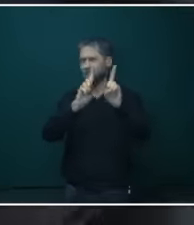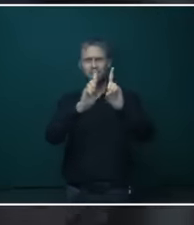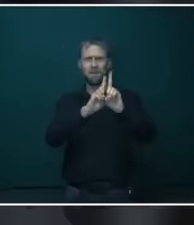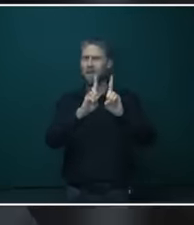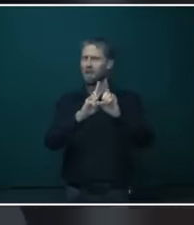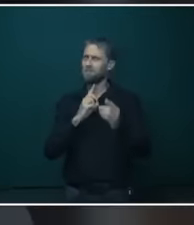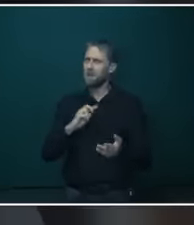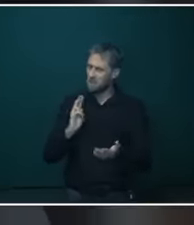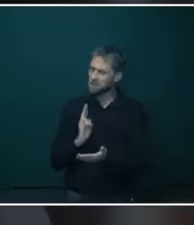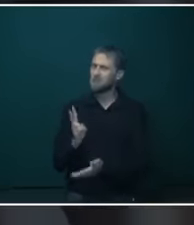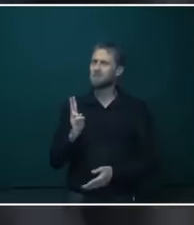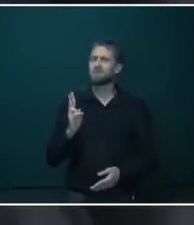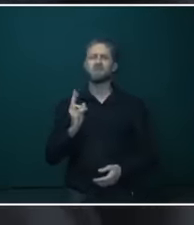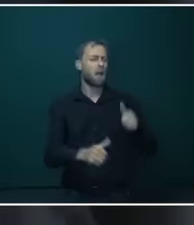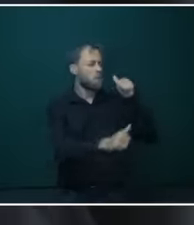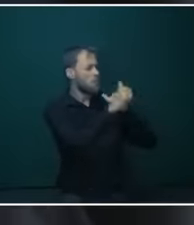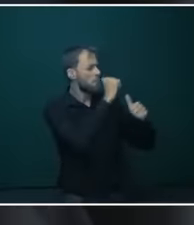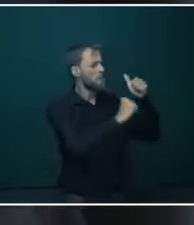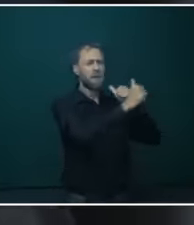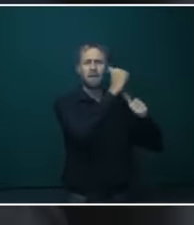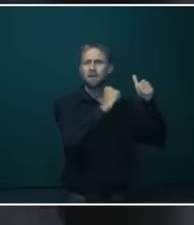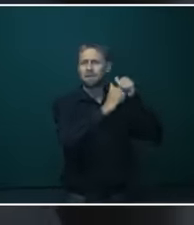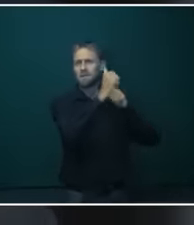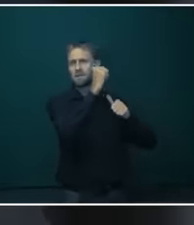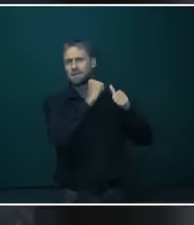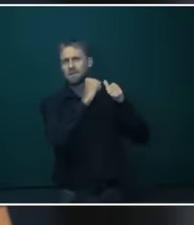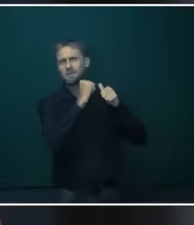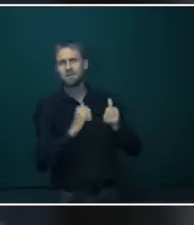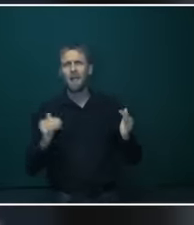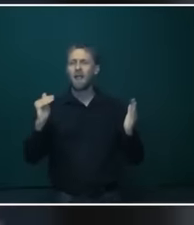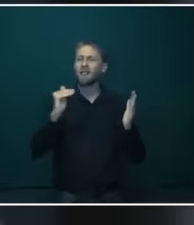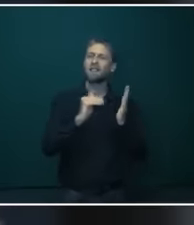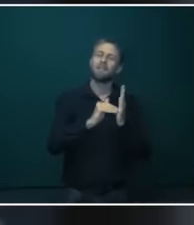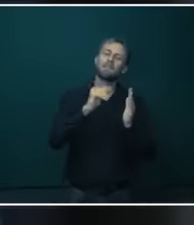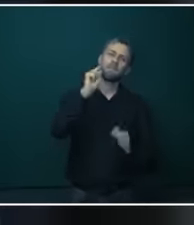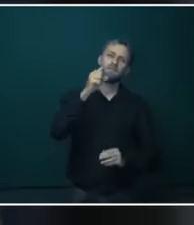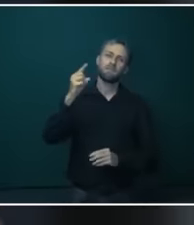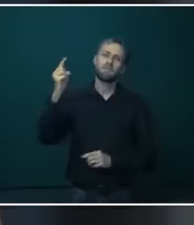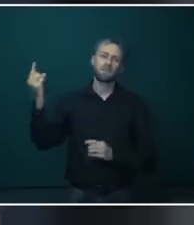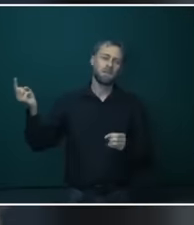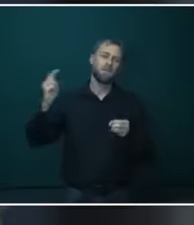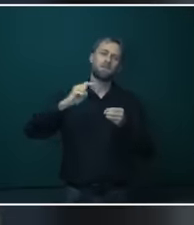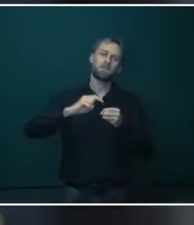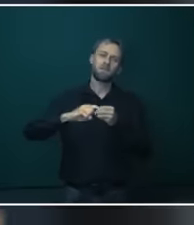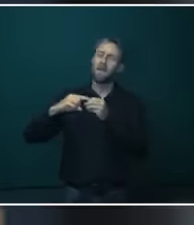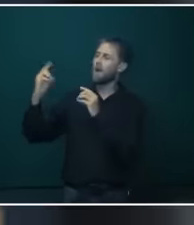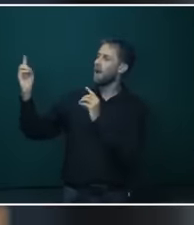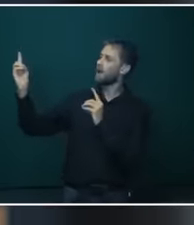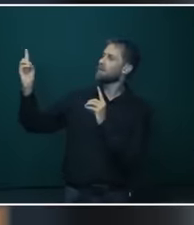vou continuar nessa vida bandida até você